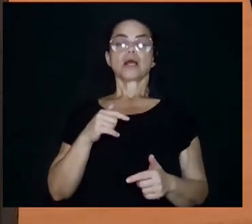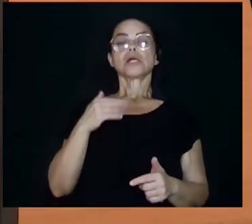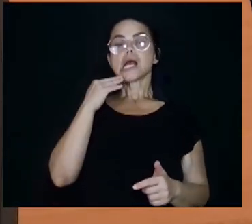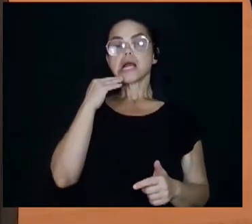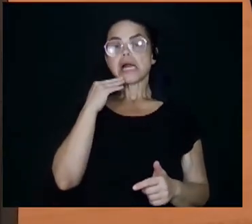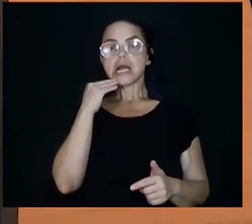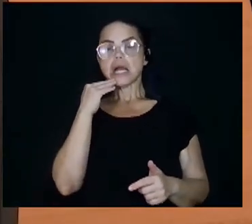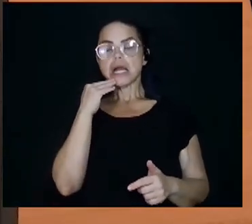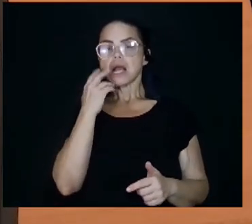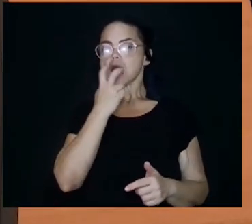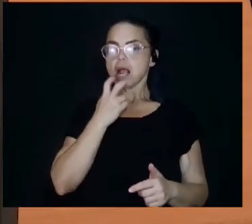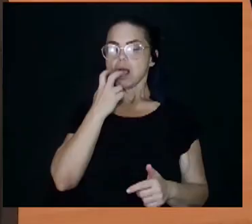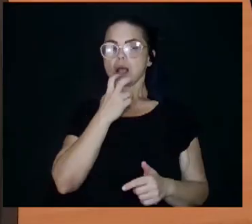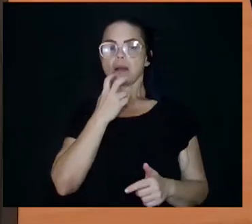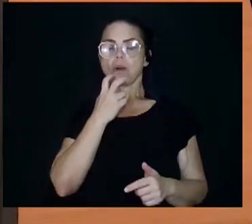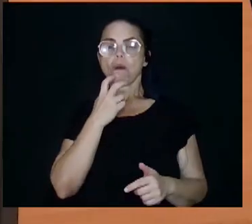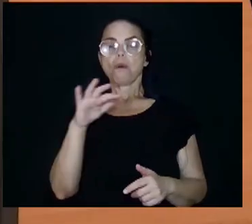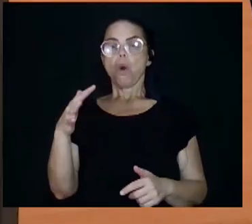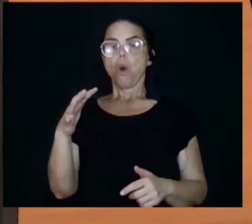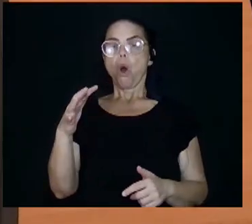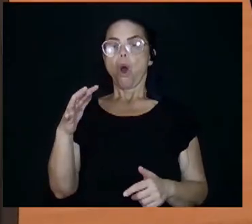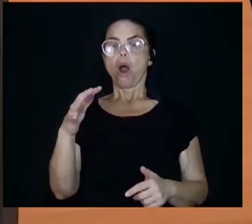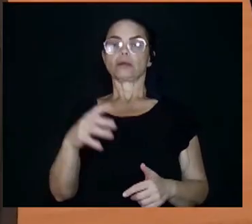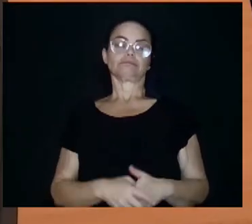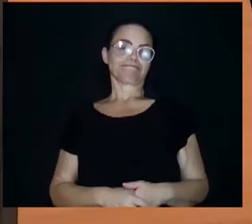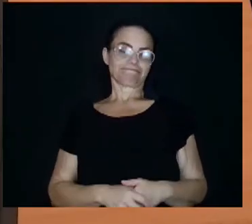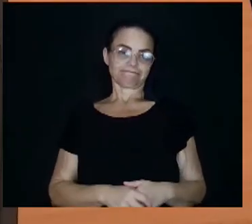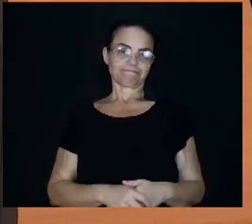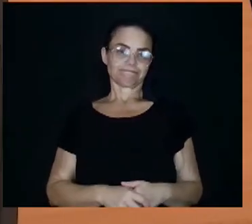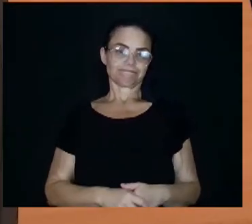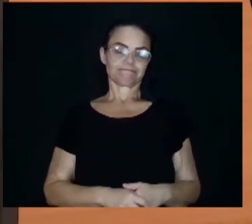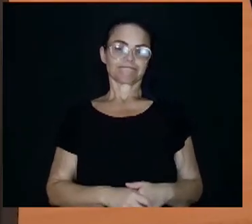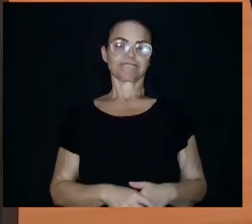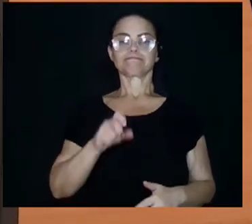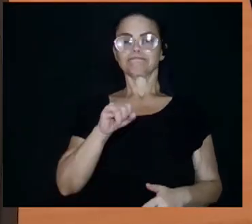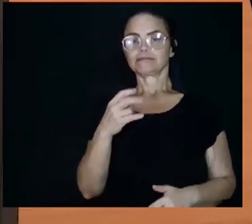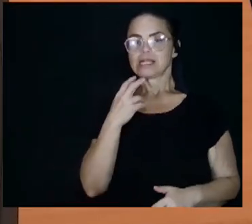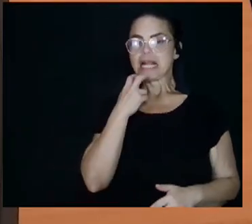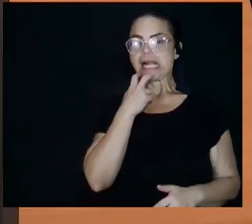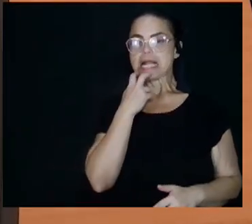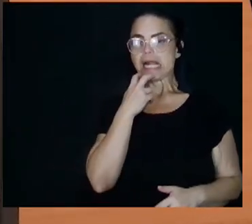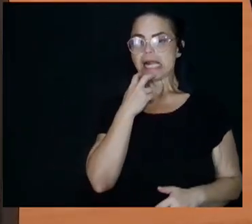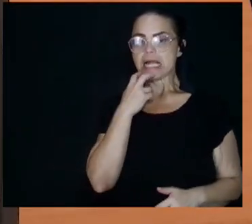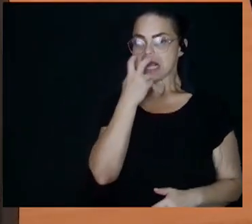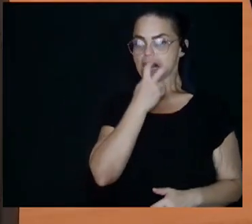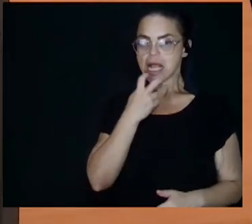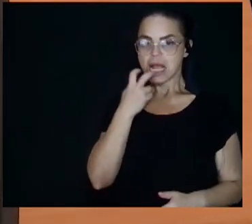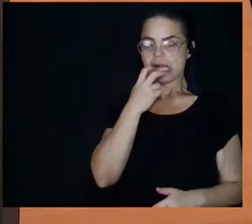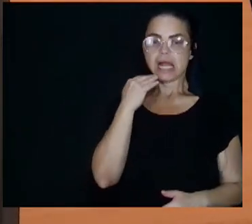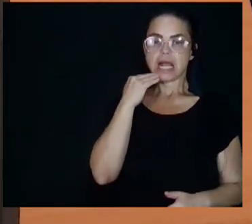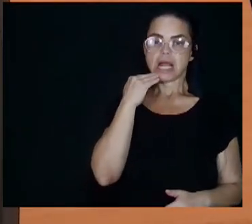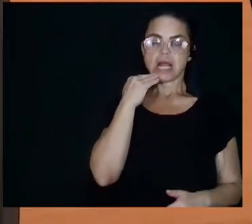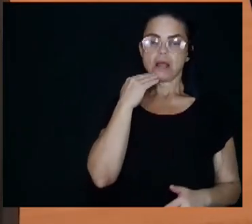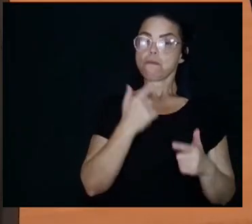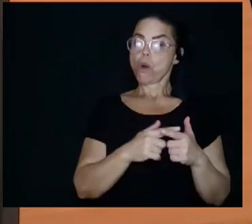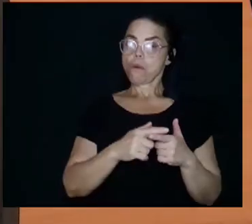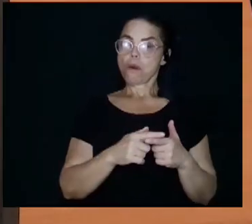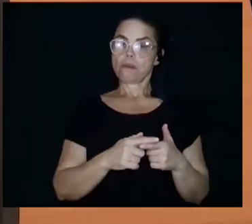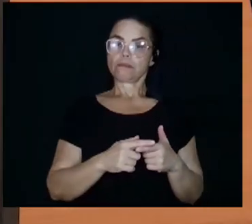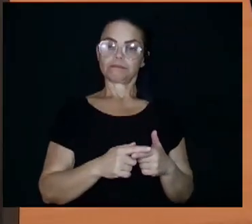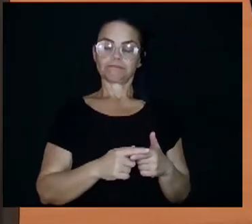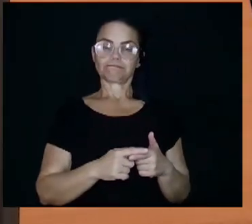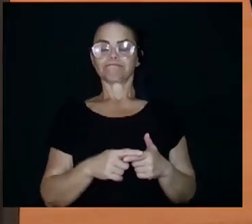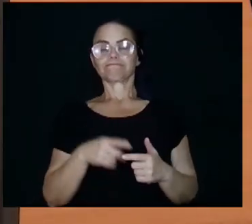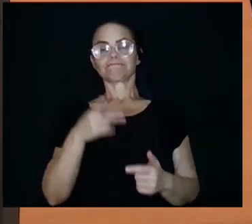pessoa, ou em alguma situação. Então, se eu não gaguejo às vezes, por que então não posso fazer o mesmo em todos os dias, em todos